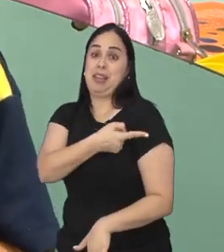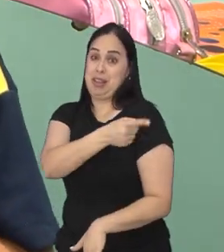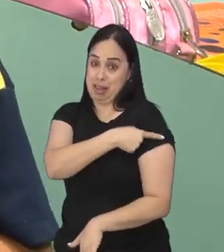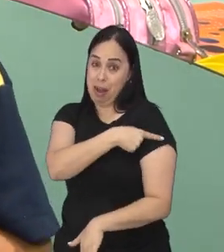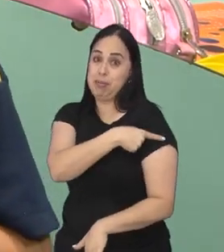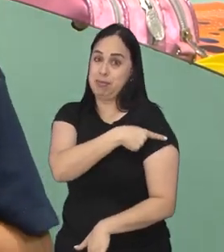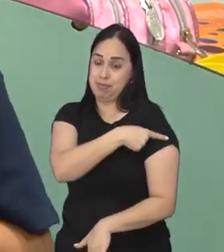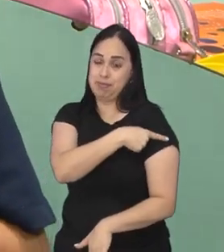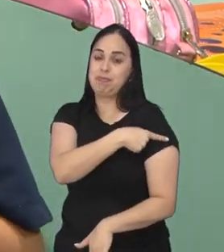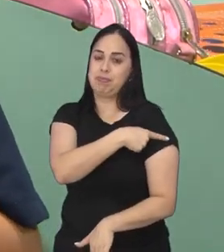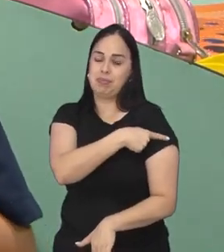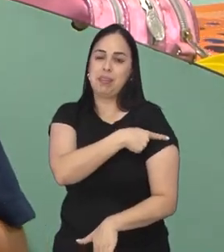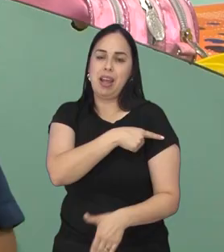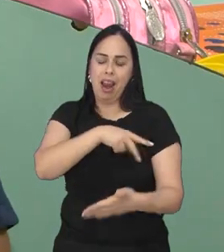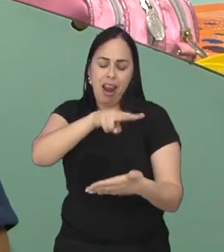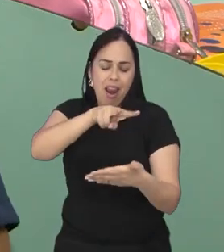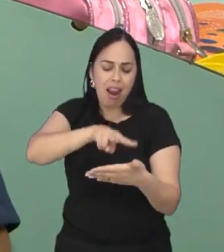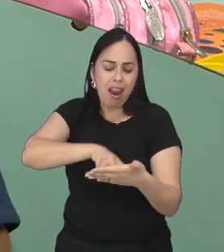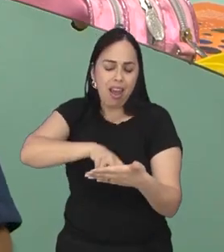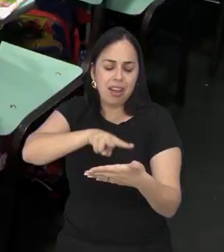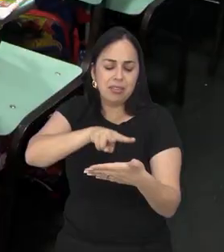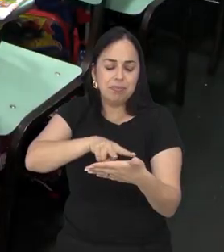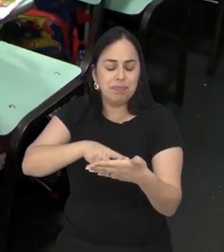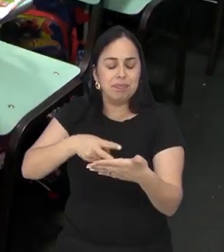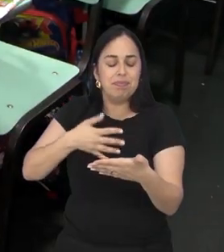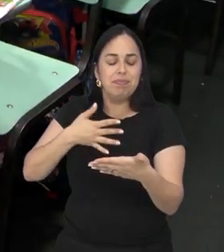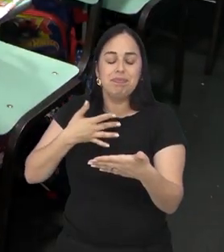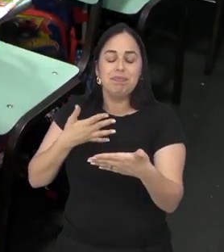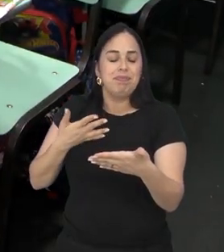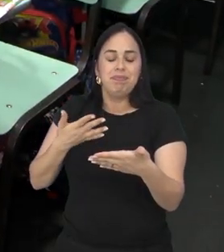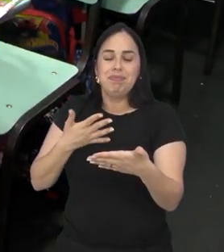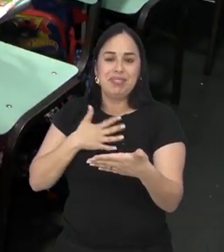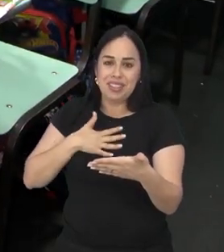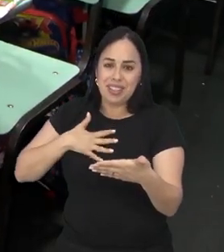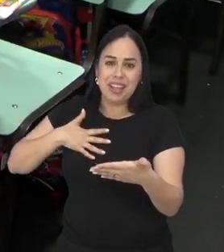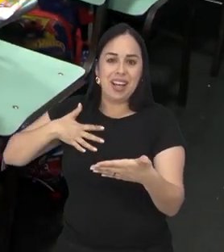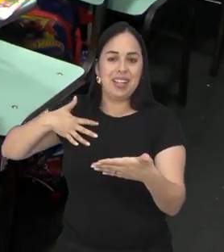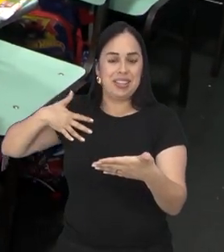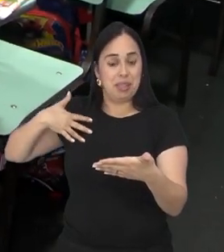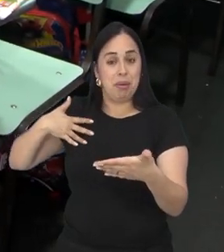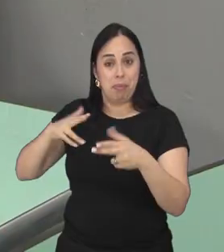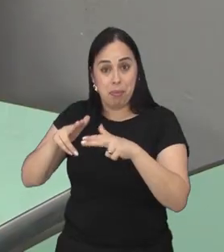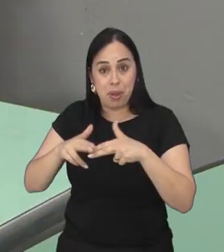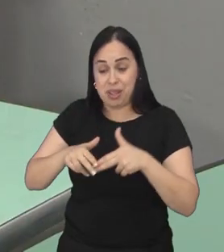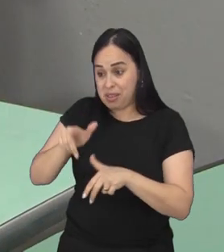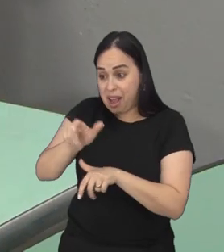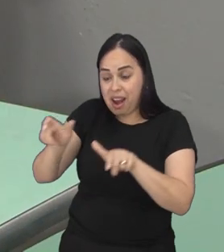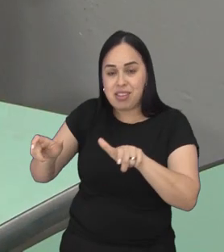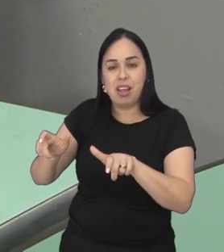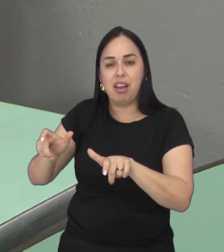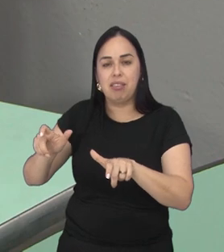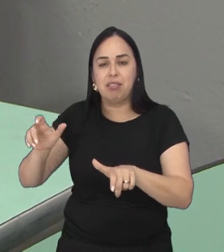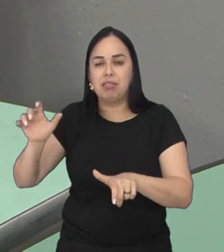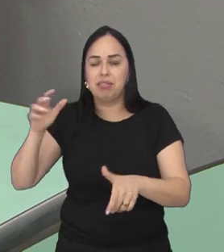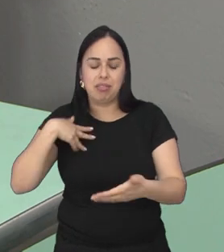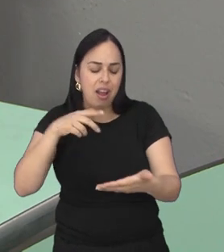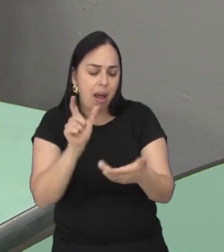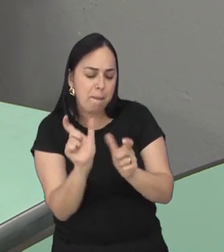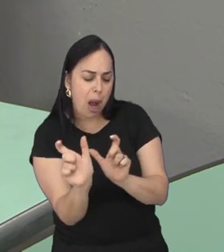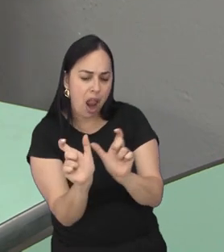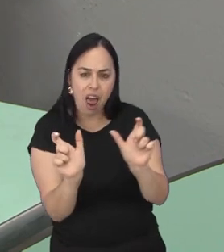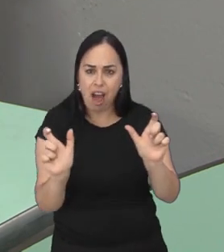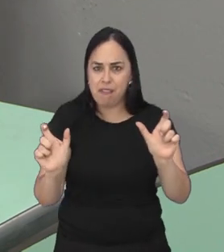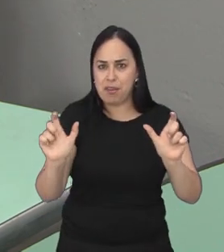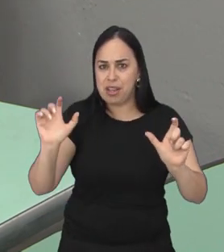crianças do primeiro ano do ensino fundamental a leitura tem um sabor especial Já que é nesta idade que elas